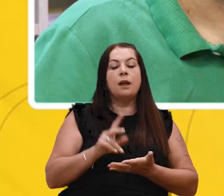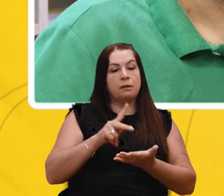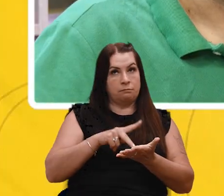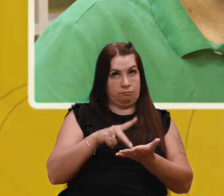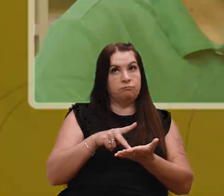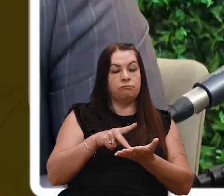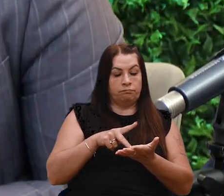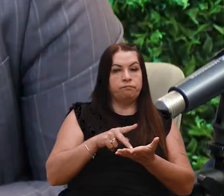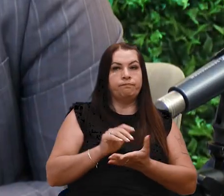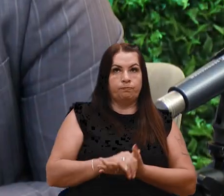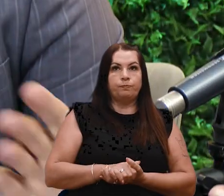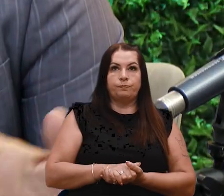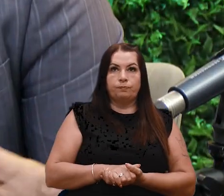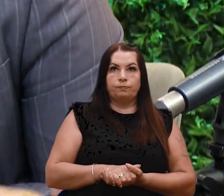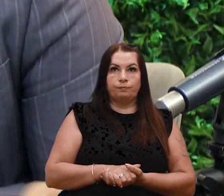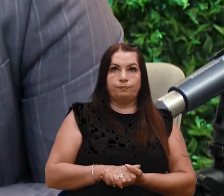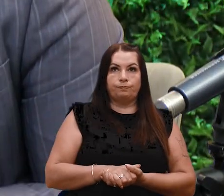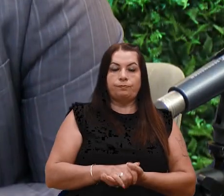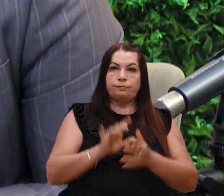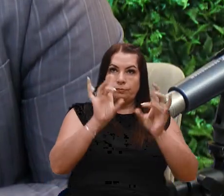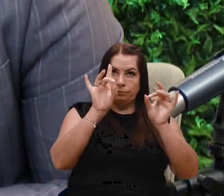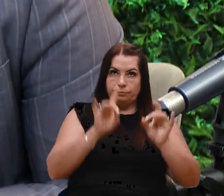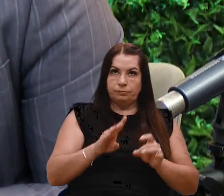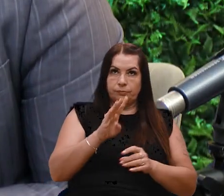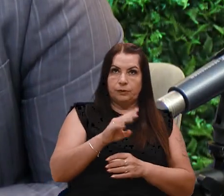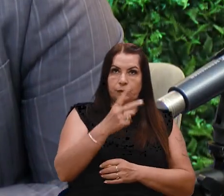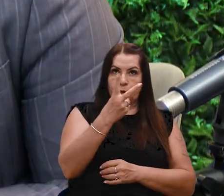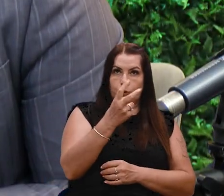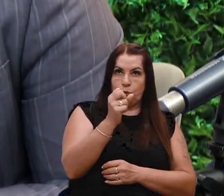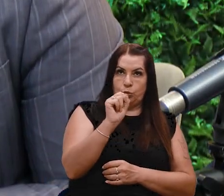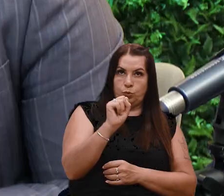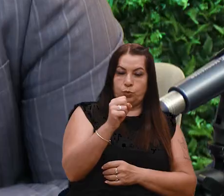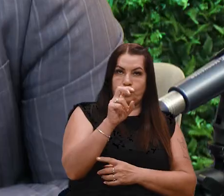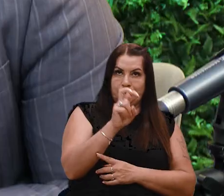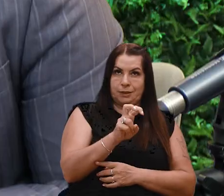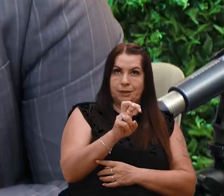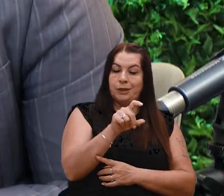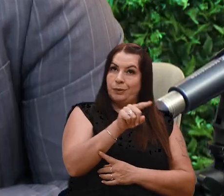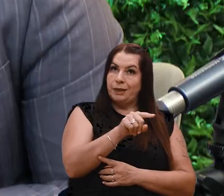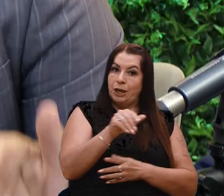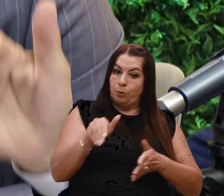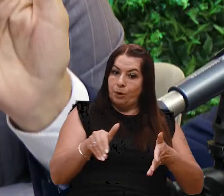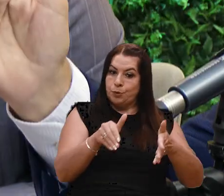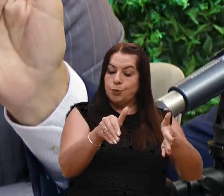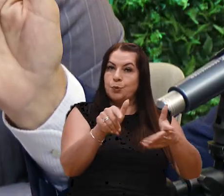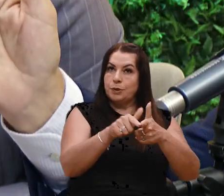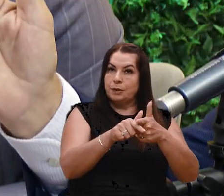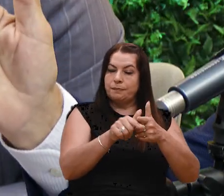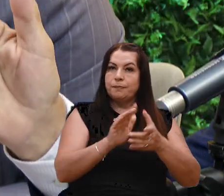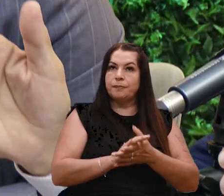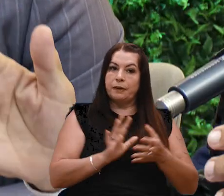né? Em especial a BR-285, que é uma estrada que vai ligar